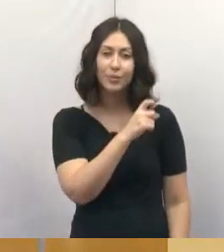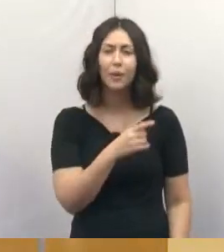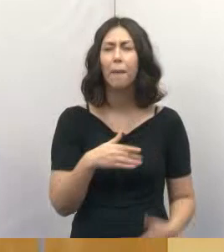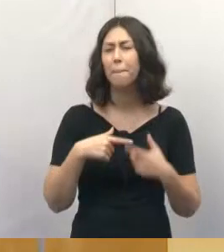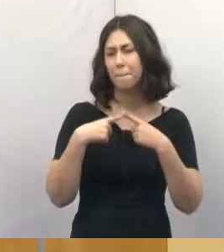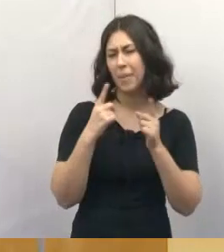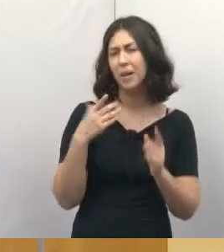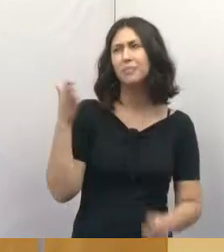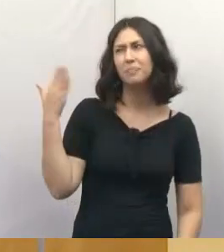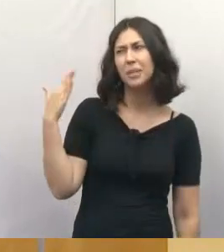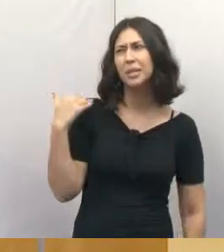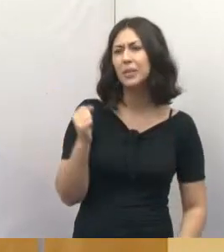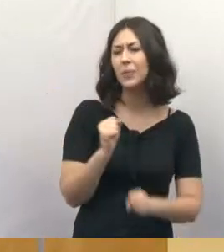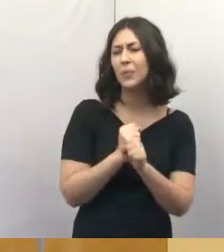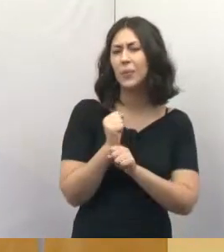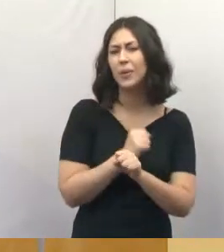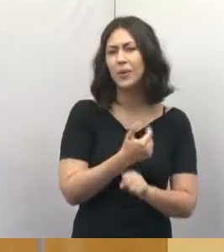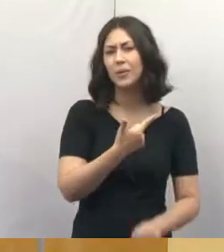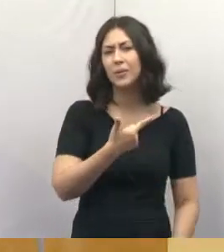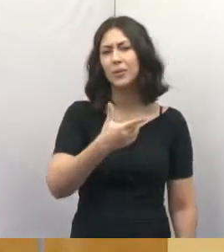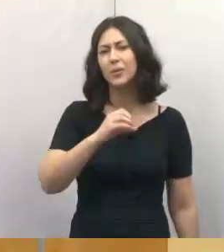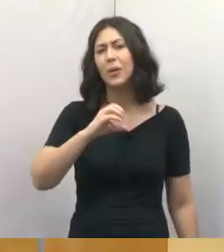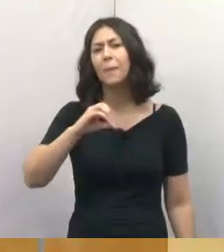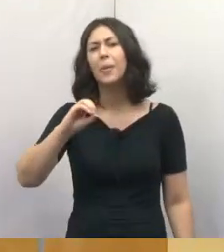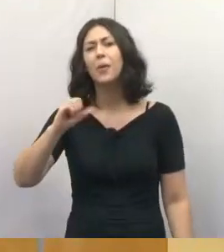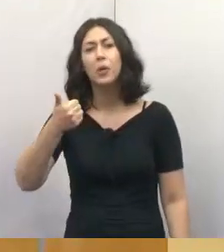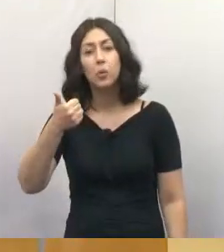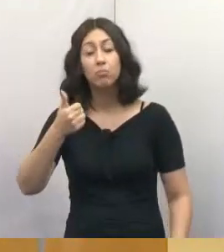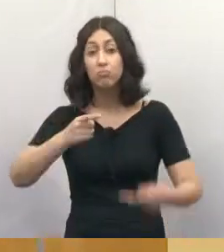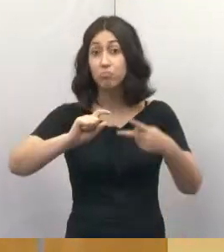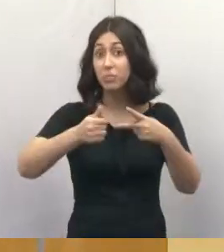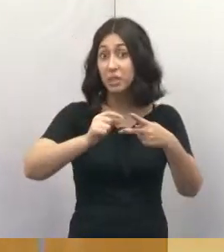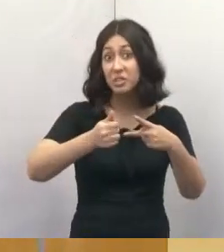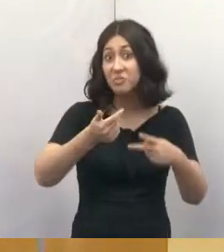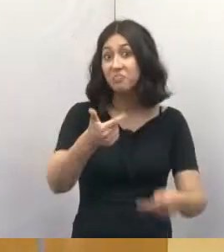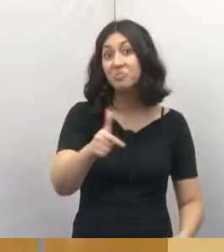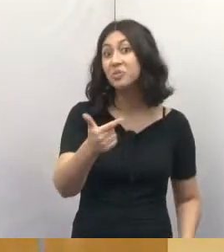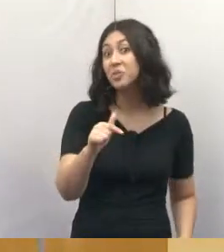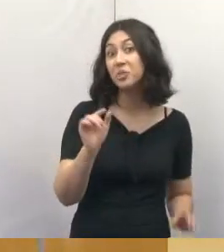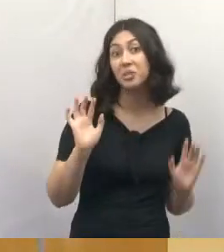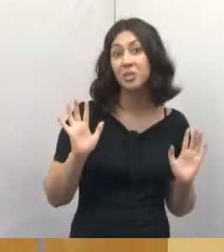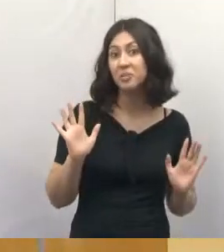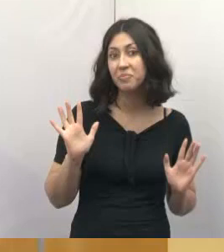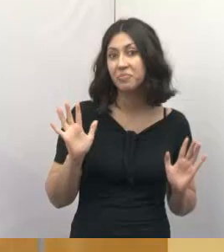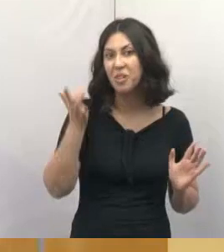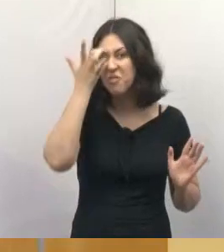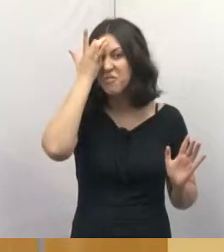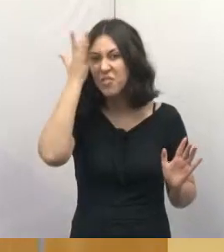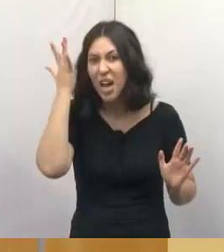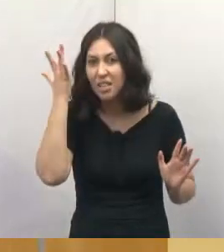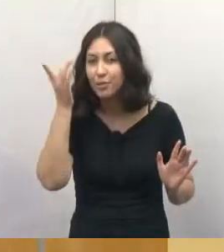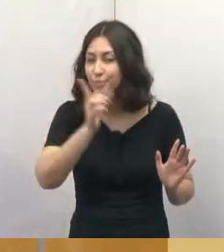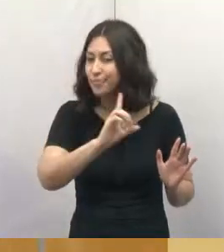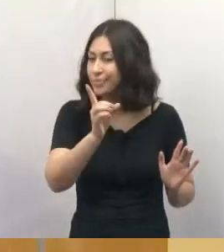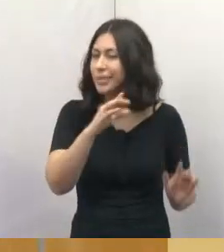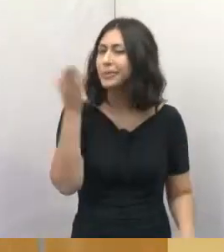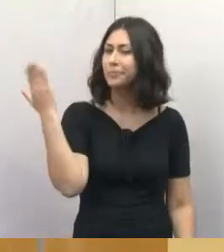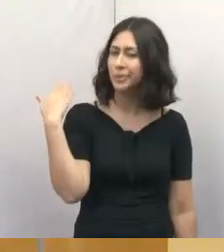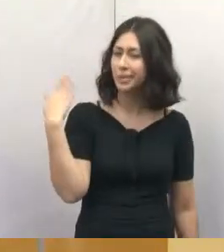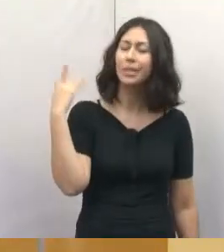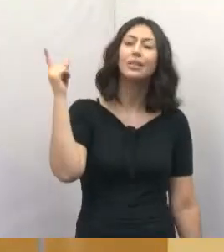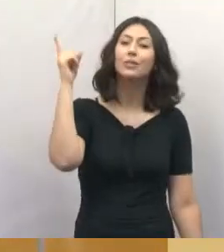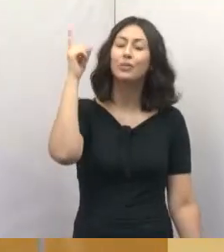ano de 2001, No ano 2001 não tinha PIX, não tinha a facilidade que a gente tem